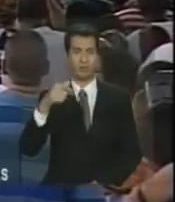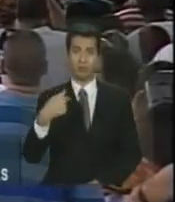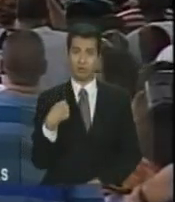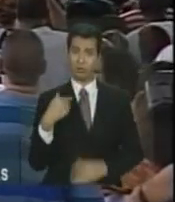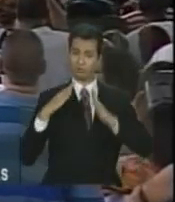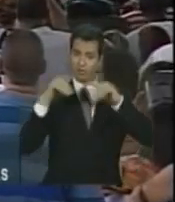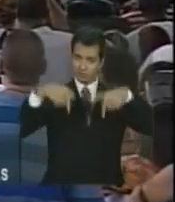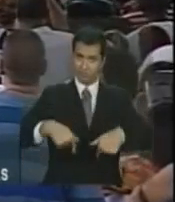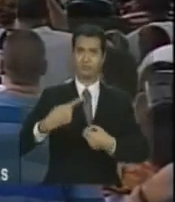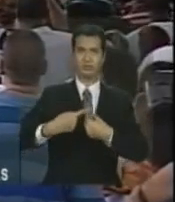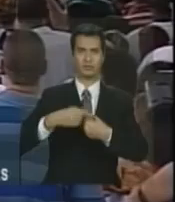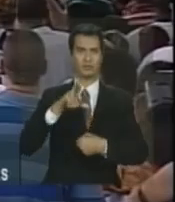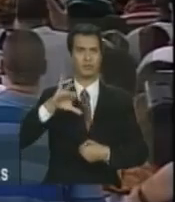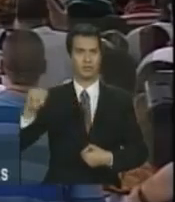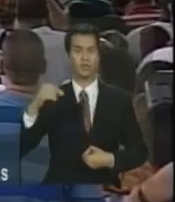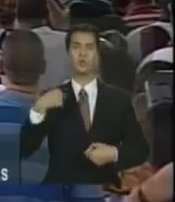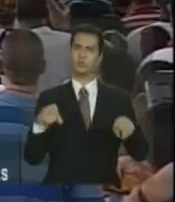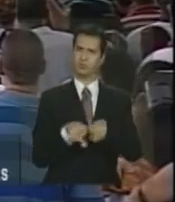Eduardo, como governador,